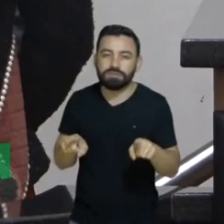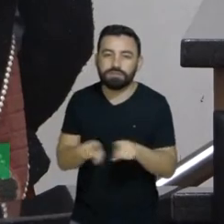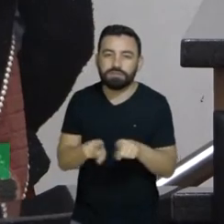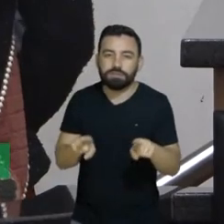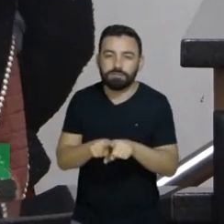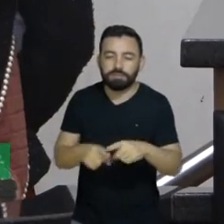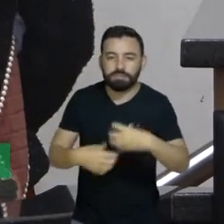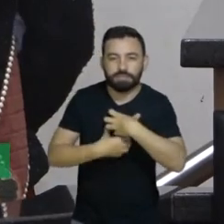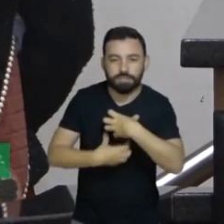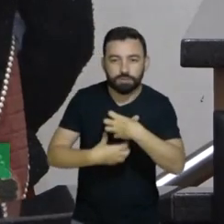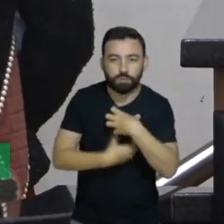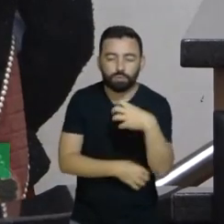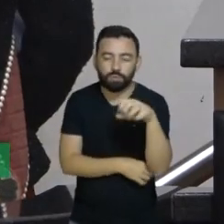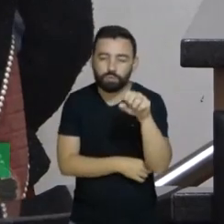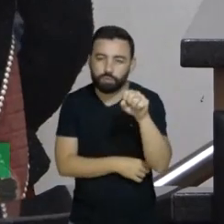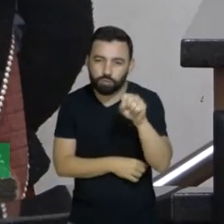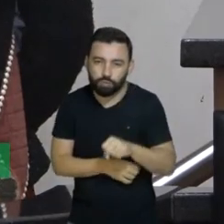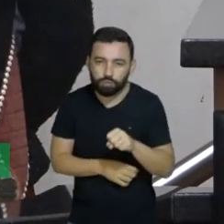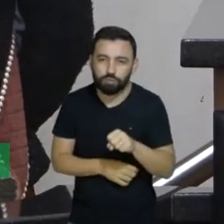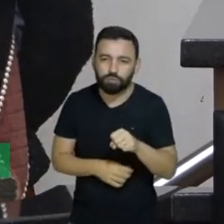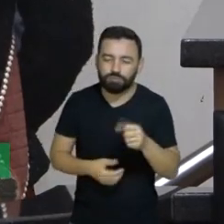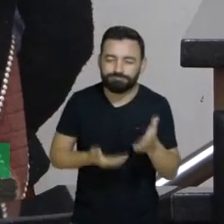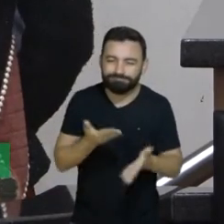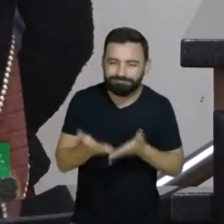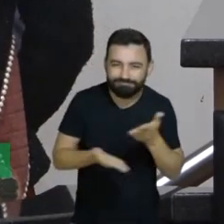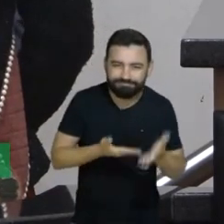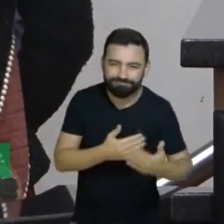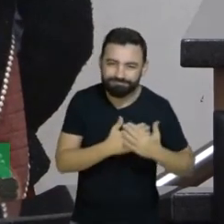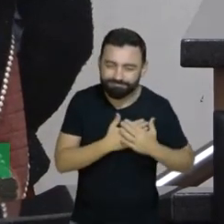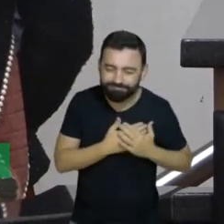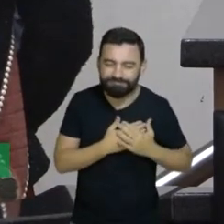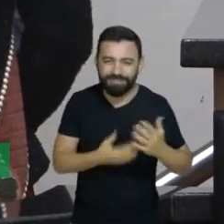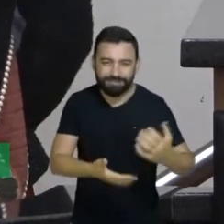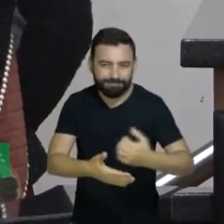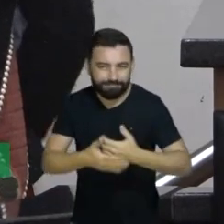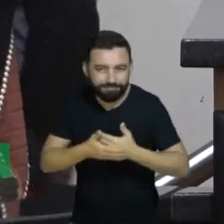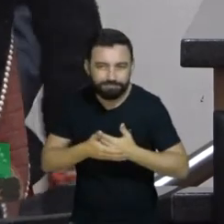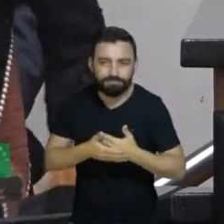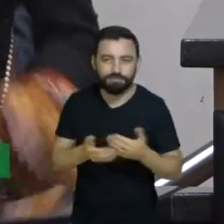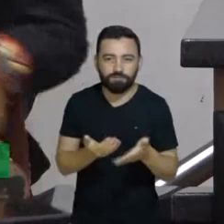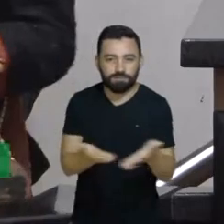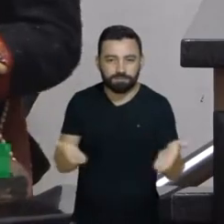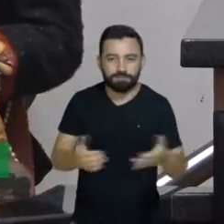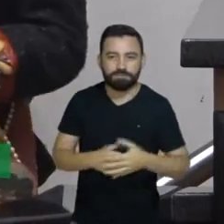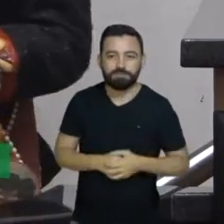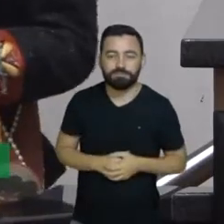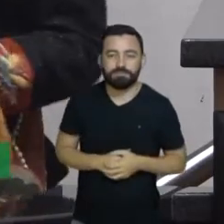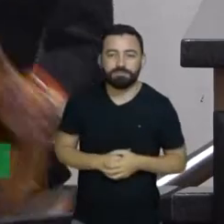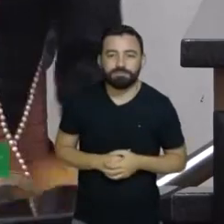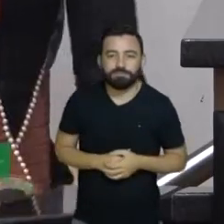do Sul de ser, fraterno, batalhador e acolhedor. Obrigada.